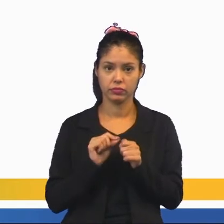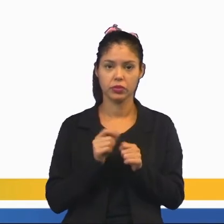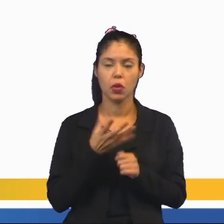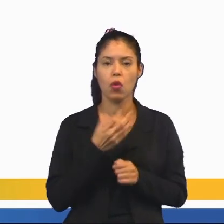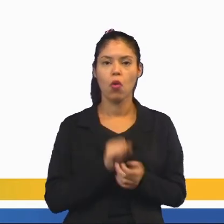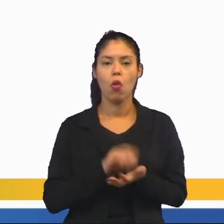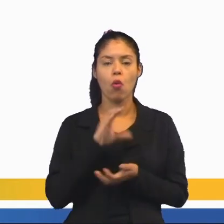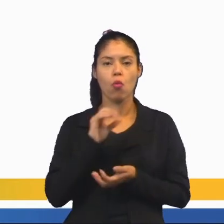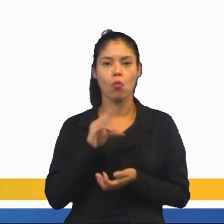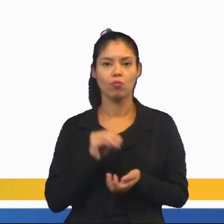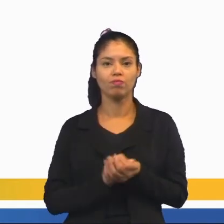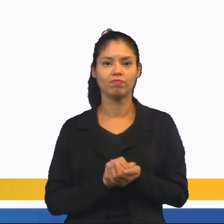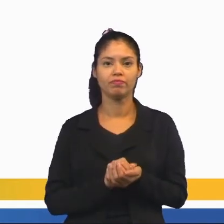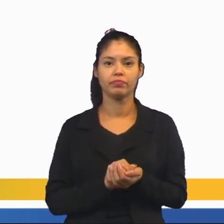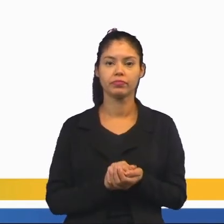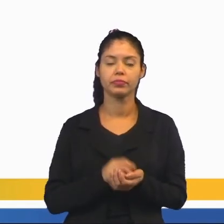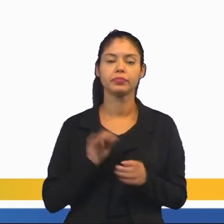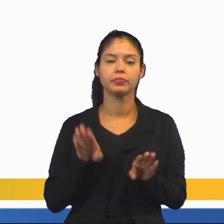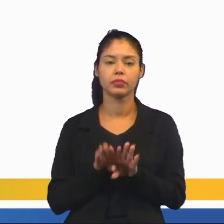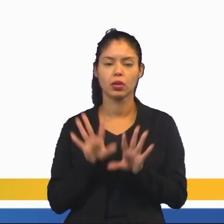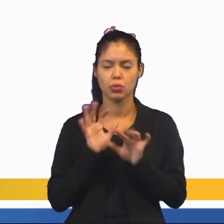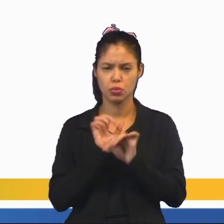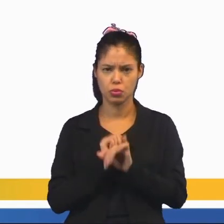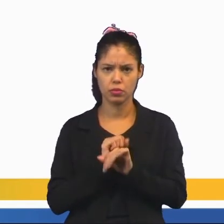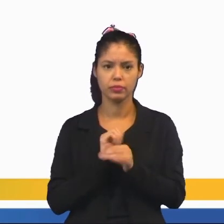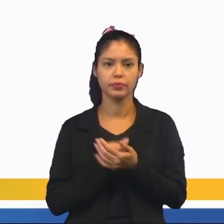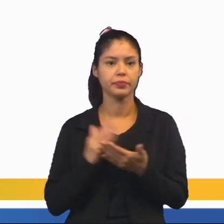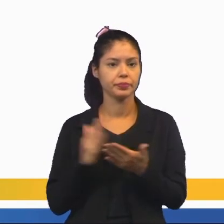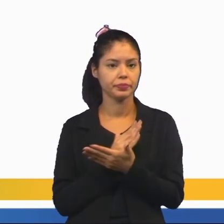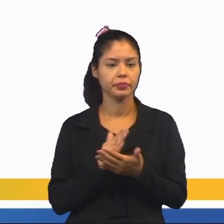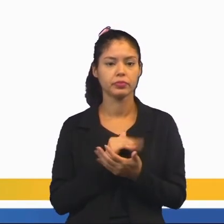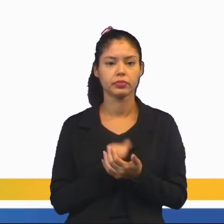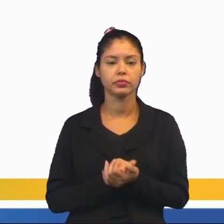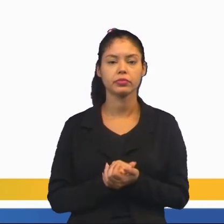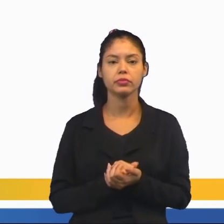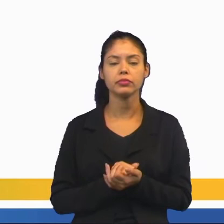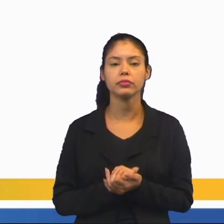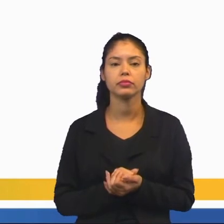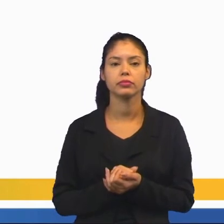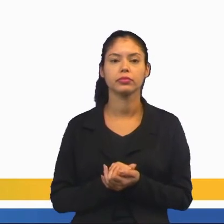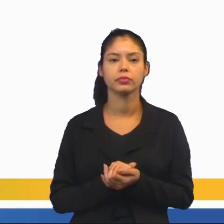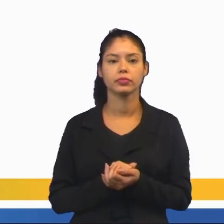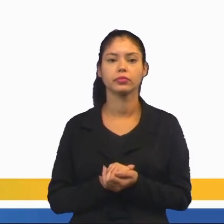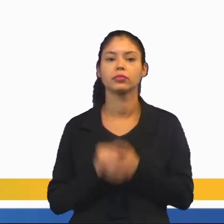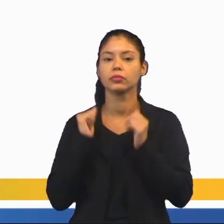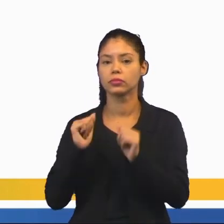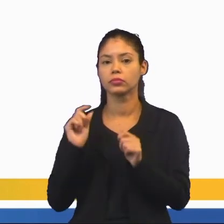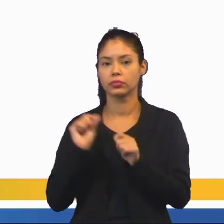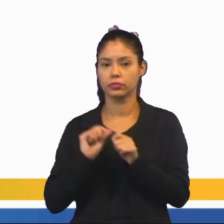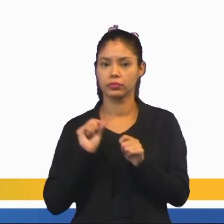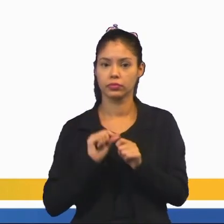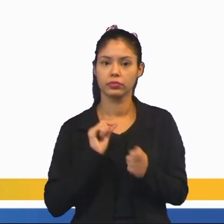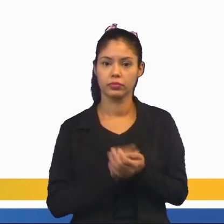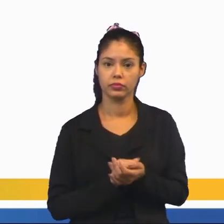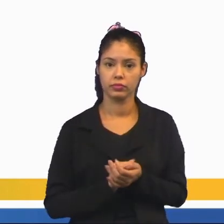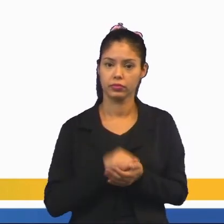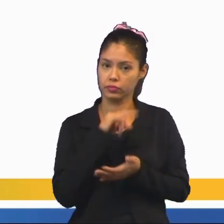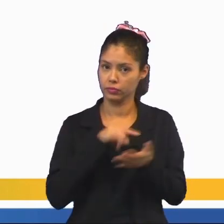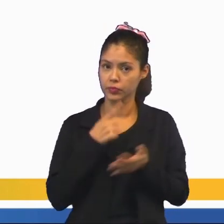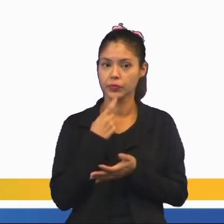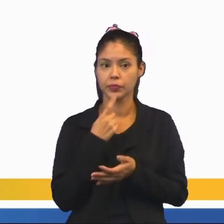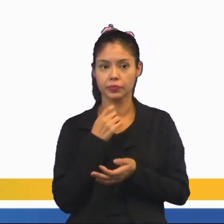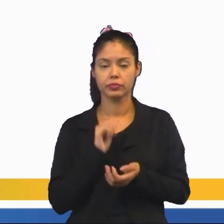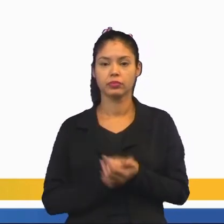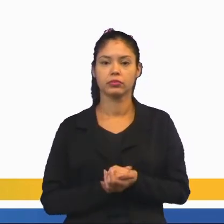fezes escura. Então, aqui são alguns sintomas. O diagnóstico. O diagnóstico pode ser feito por exames